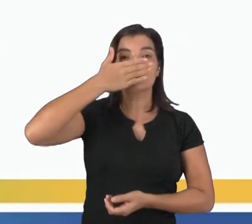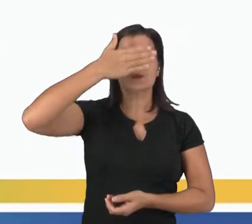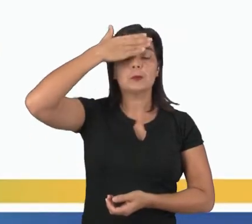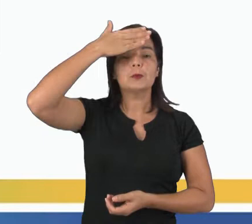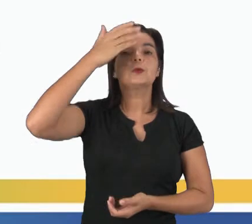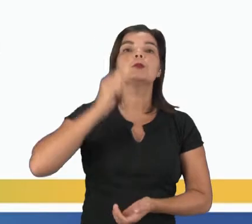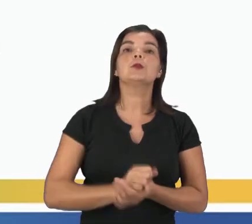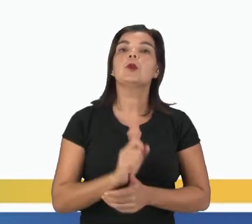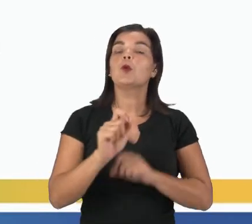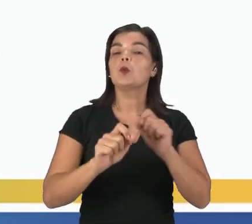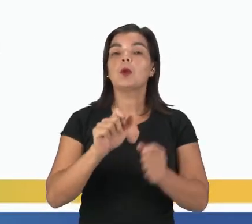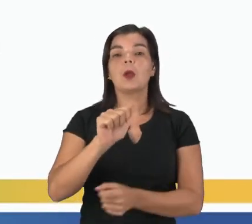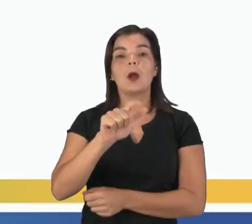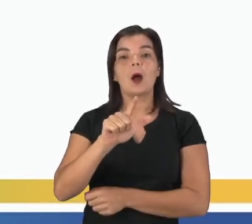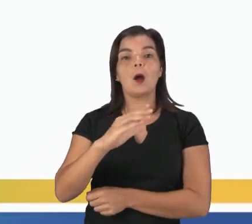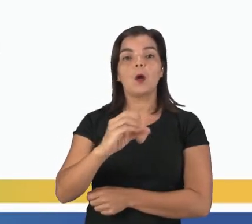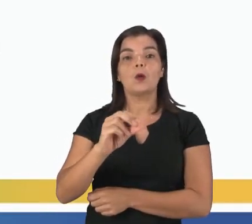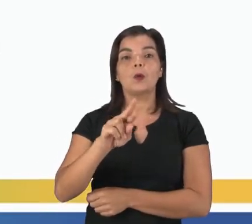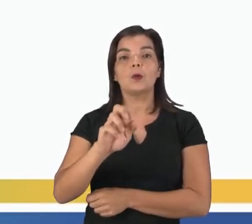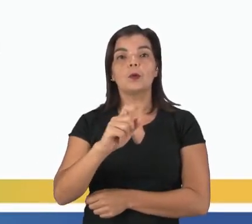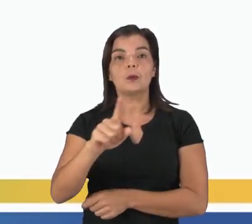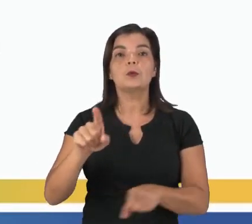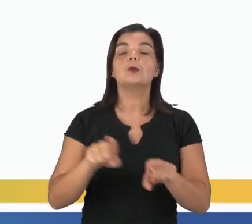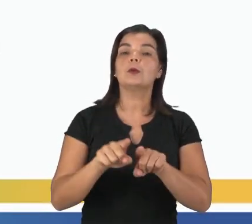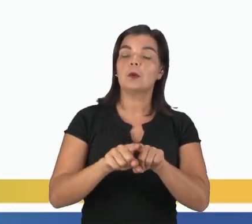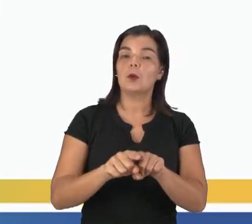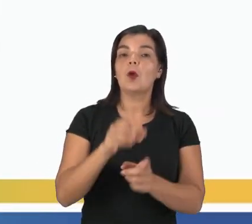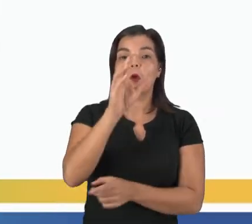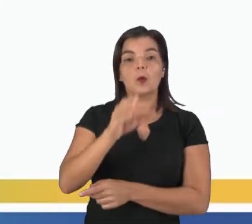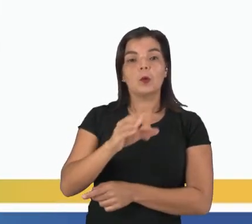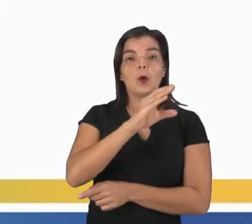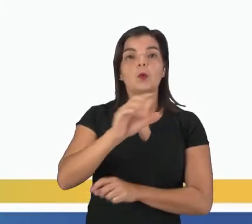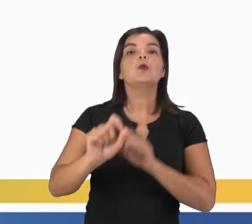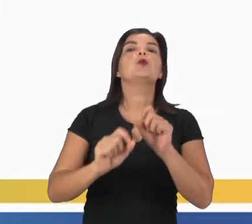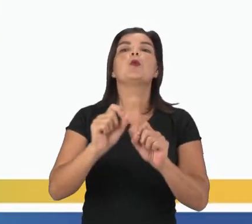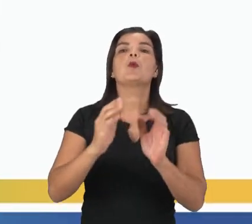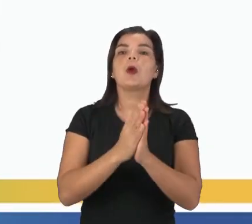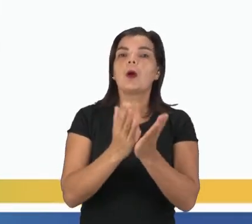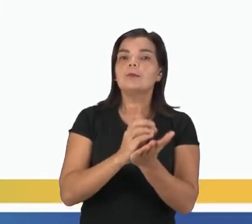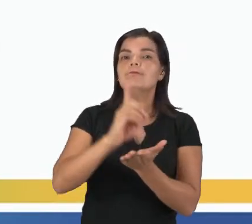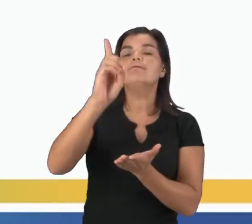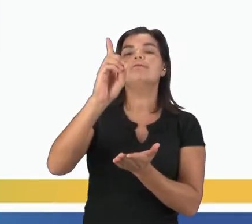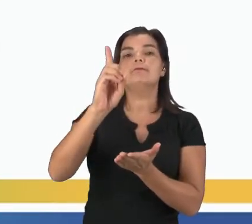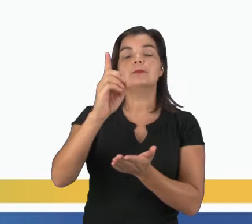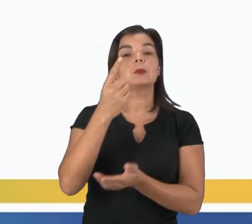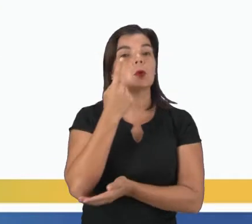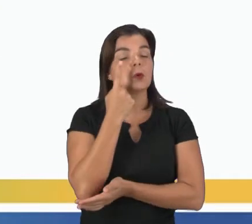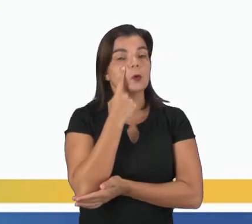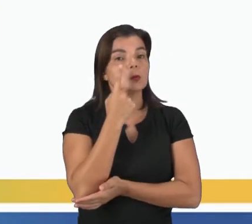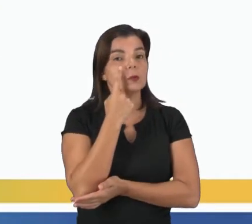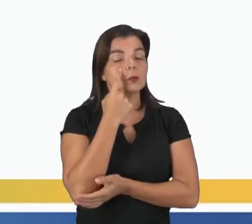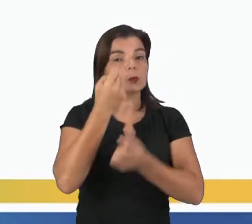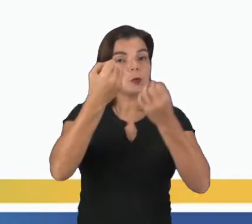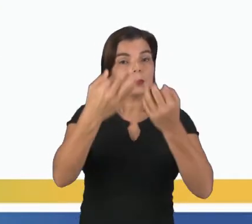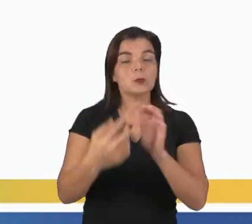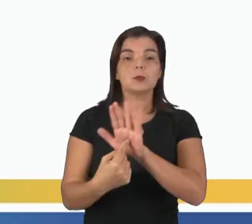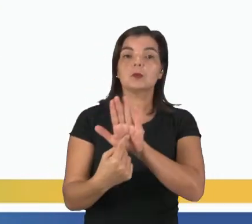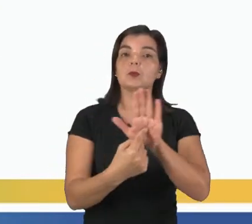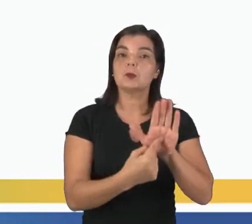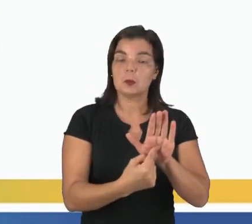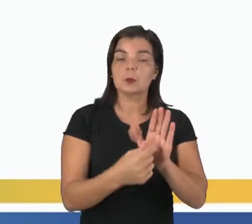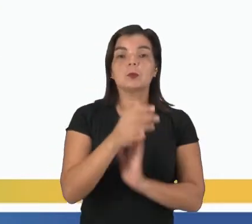o Alcorão, o cristianismo tem a Bíblia. Então, nós estamos aqui dando para